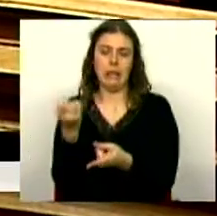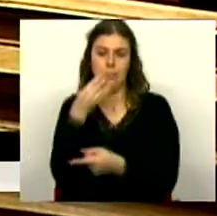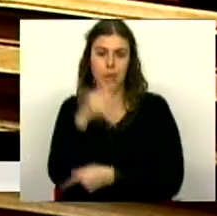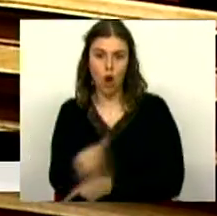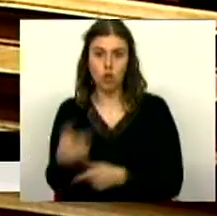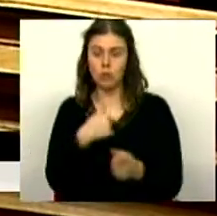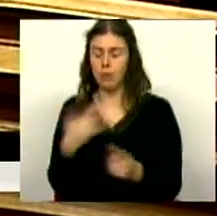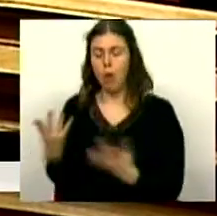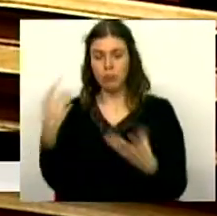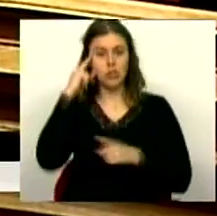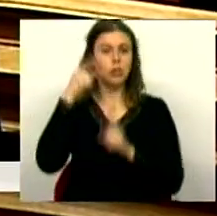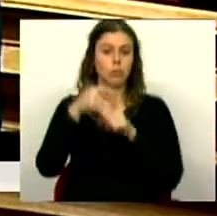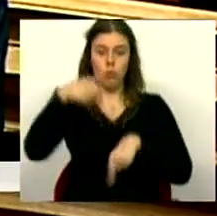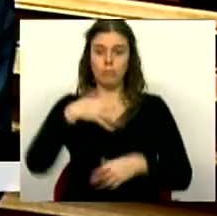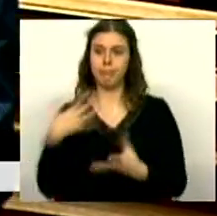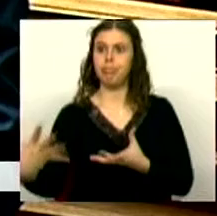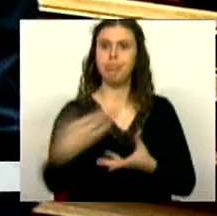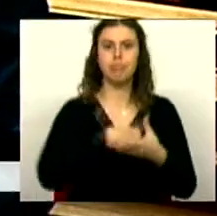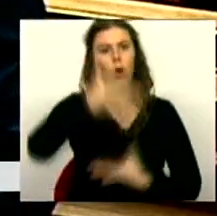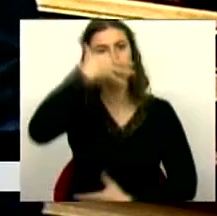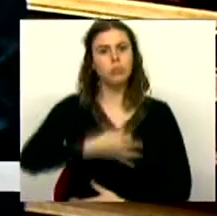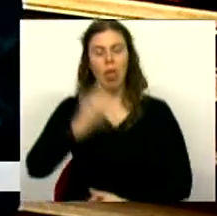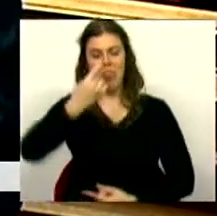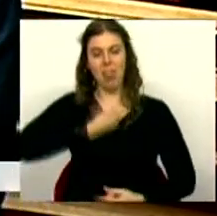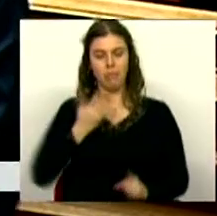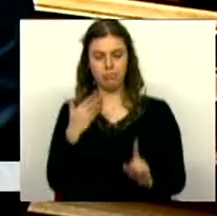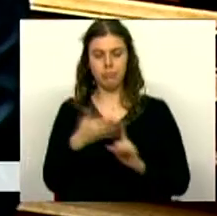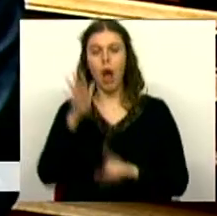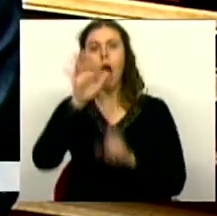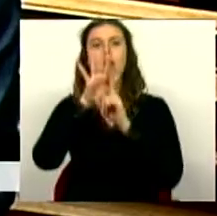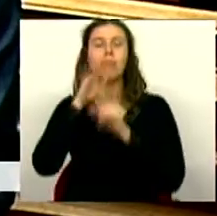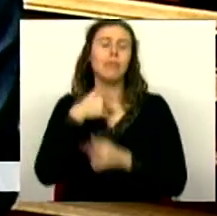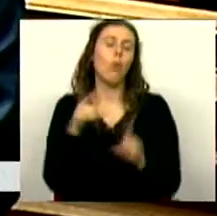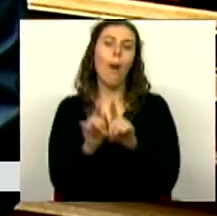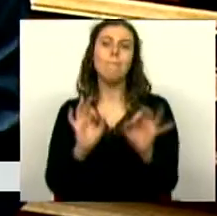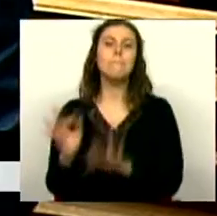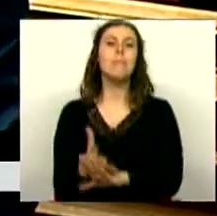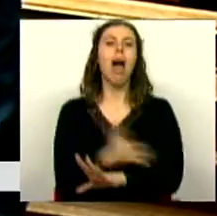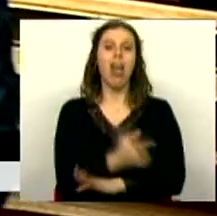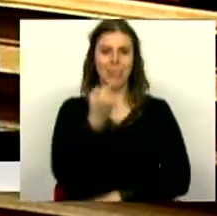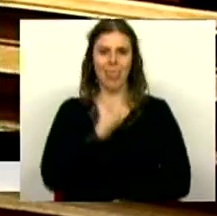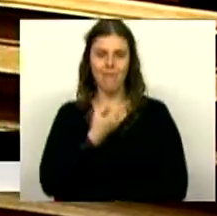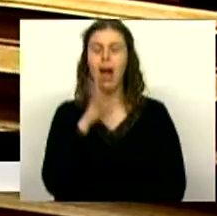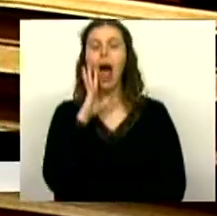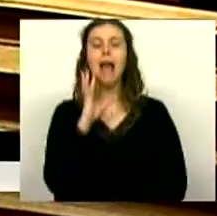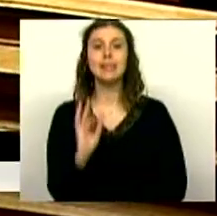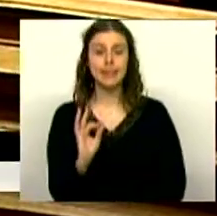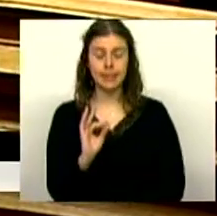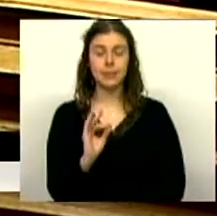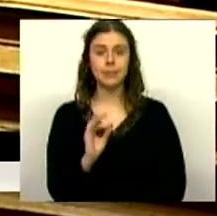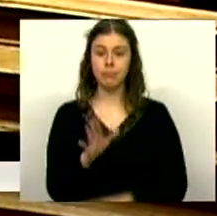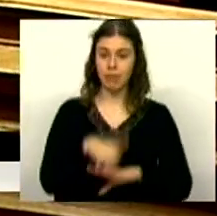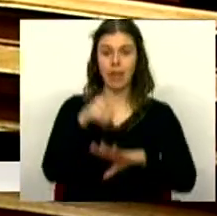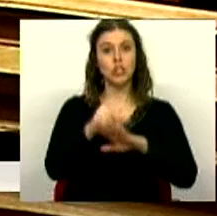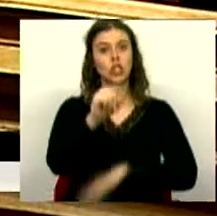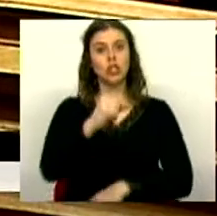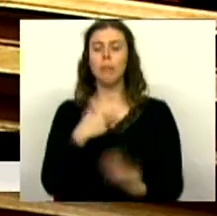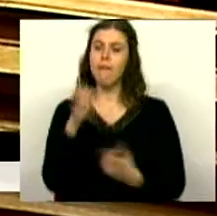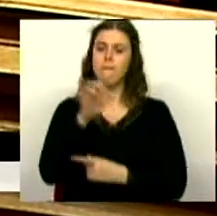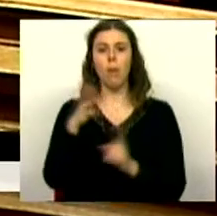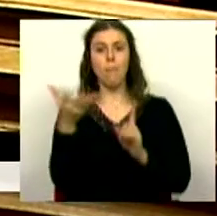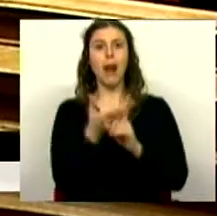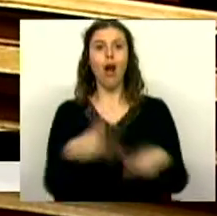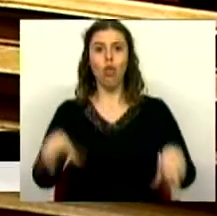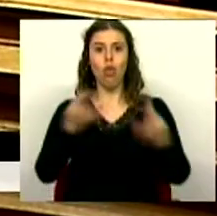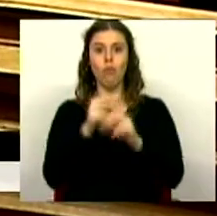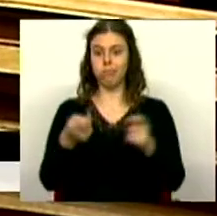hoje claramente são também objeto, ou devem ser objeto, de repressão e de prevenção. Desta forma, e acrescentando um novo tipo penal, o de